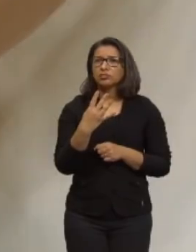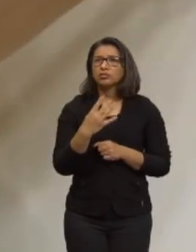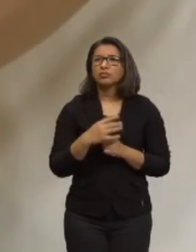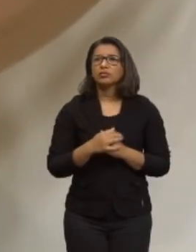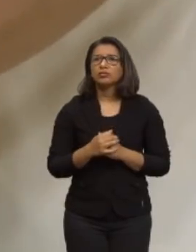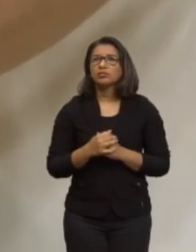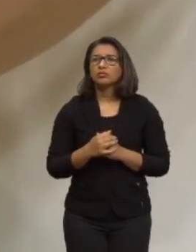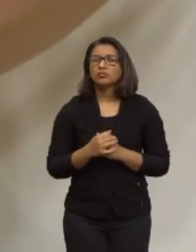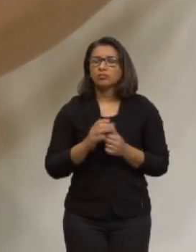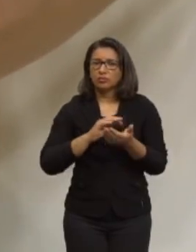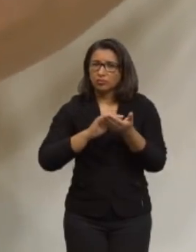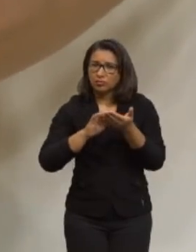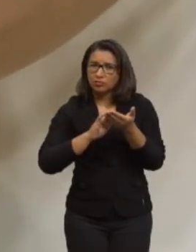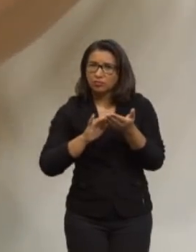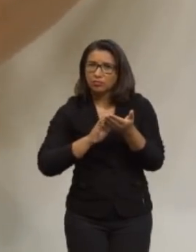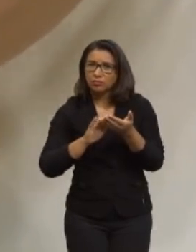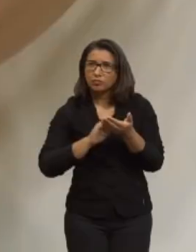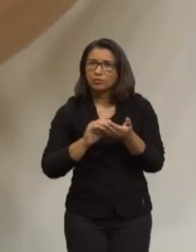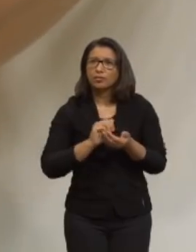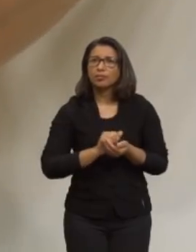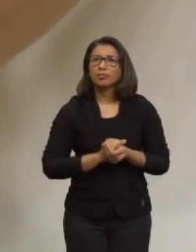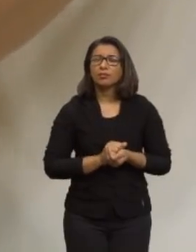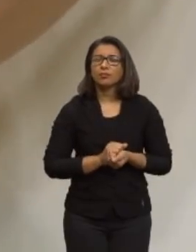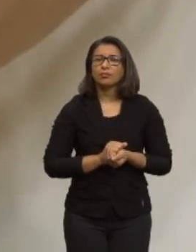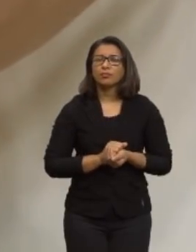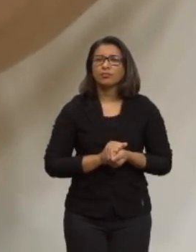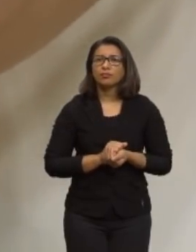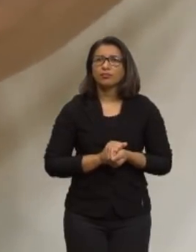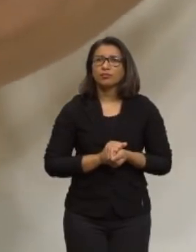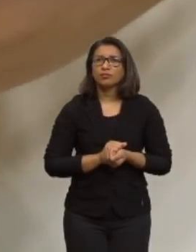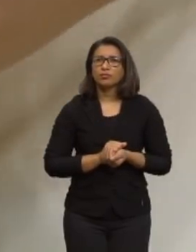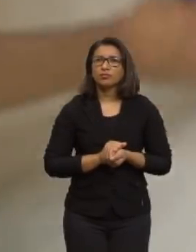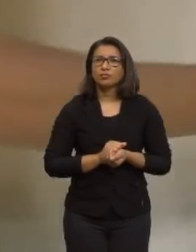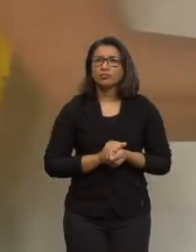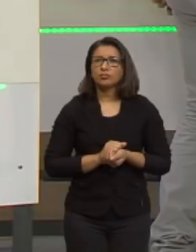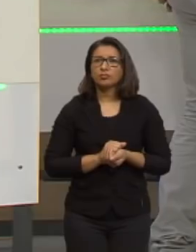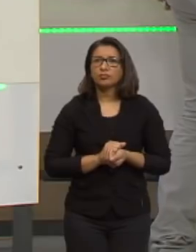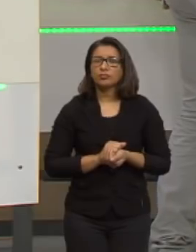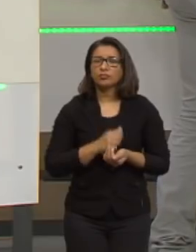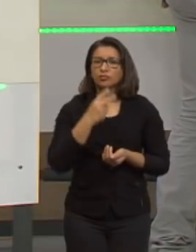242 há 42